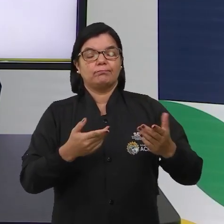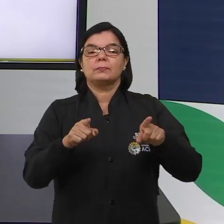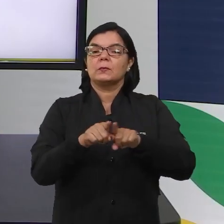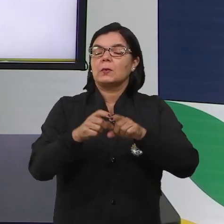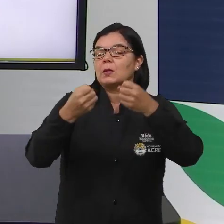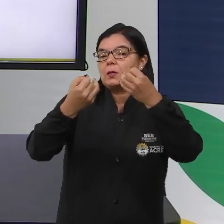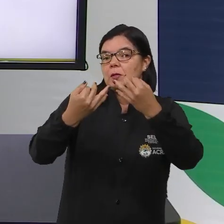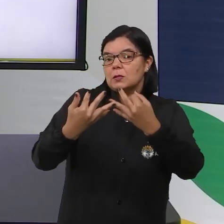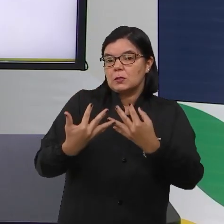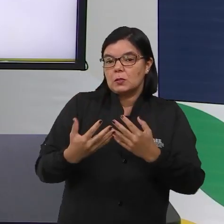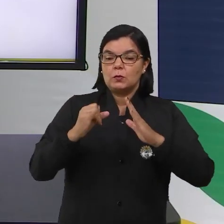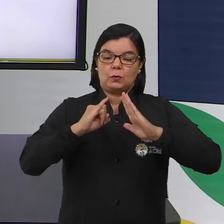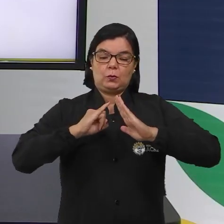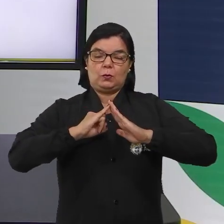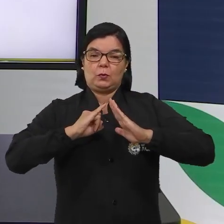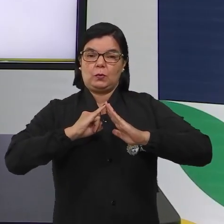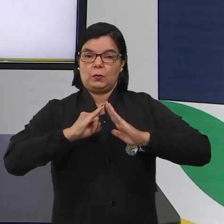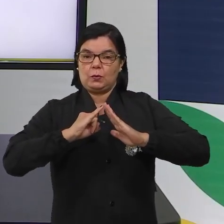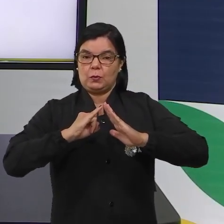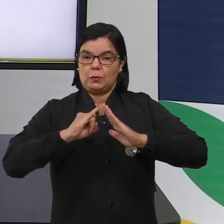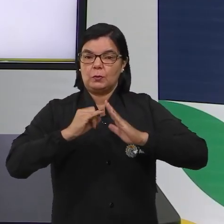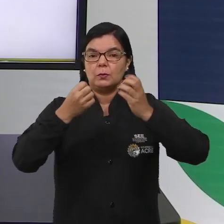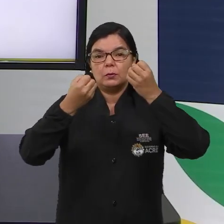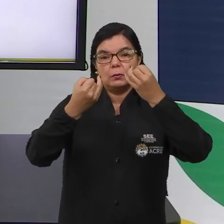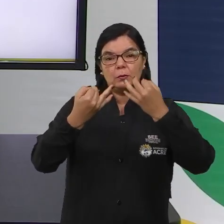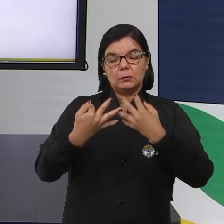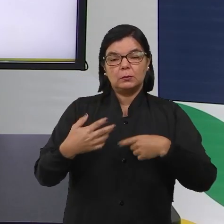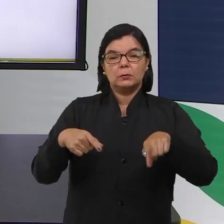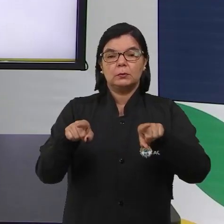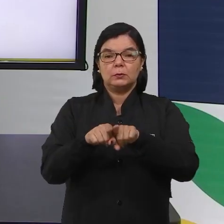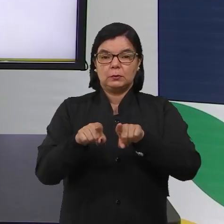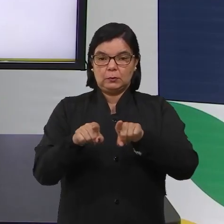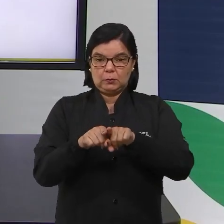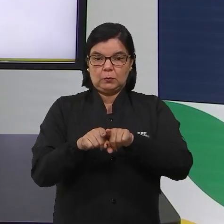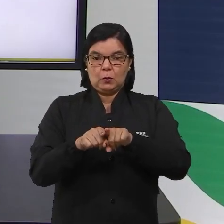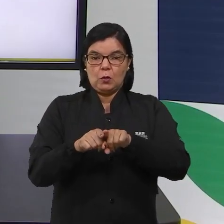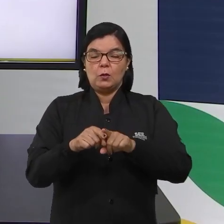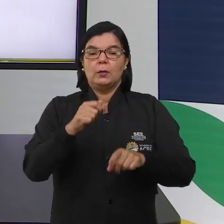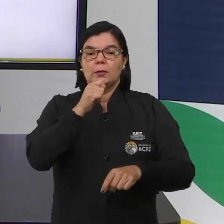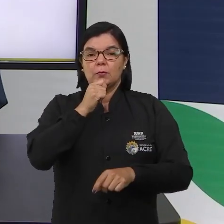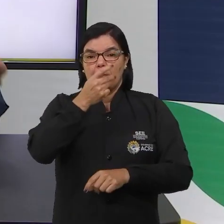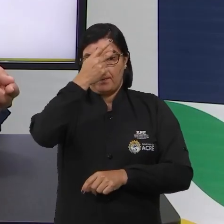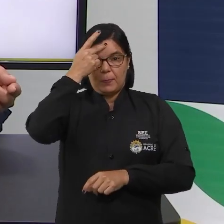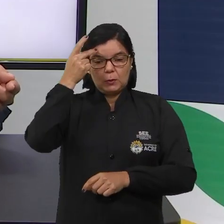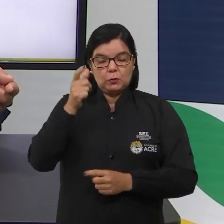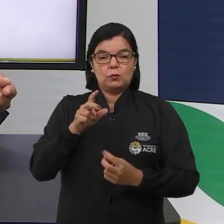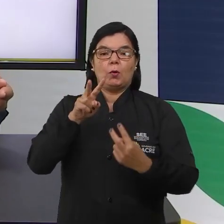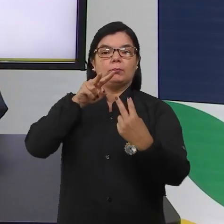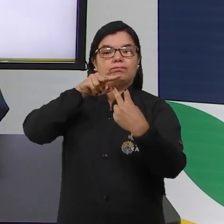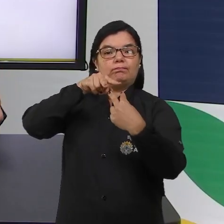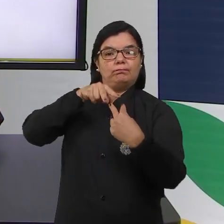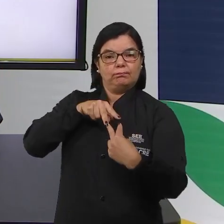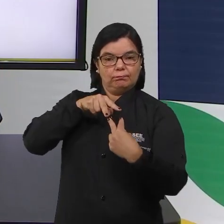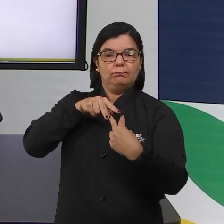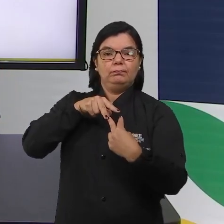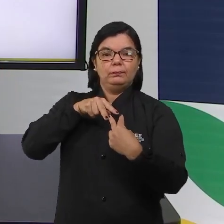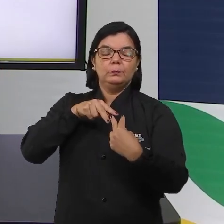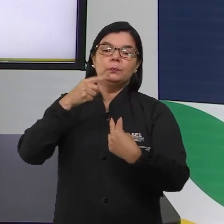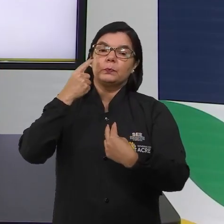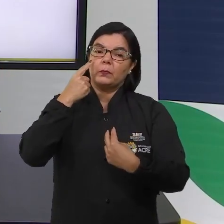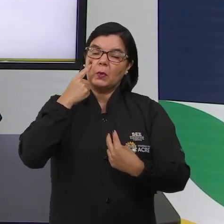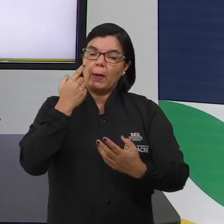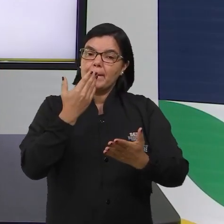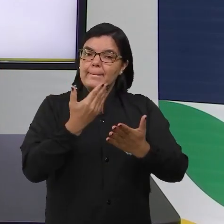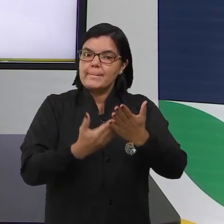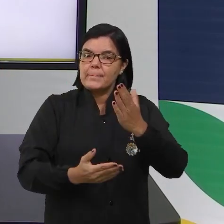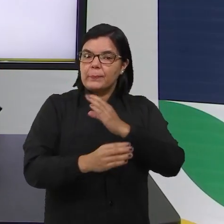falando aqui de instituições, mas eu também falo no corpo a corpo, pessoa para pessoa. Então a gente vai